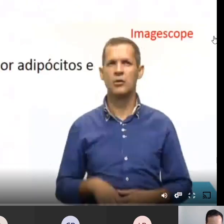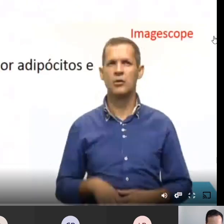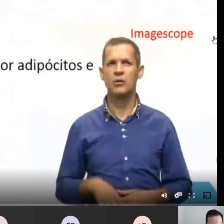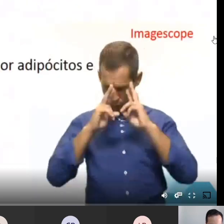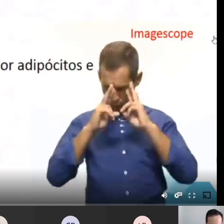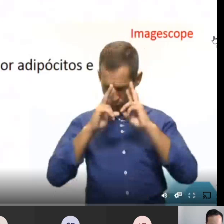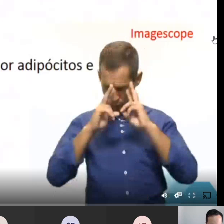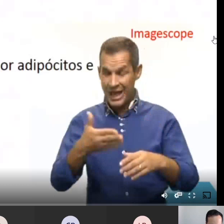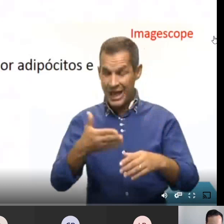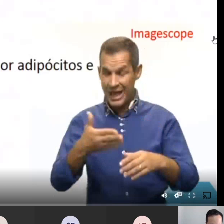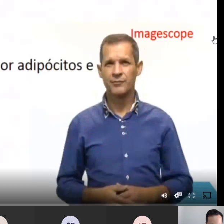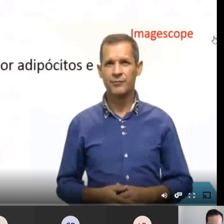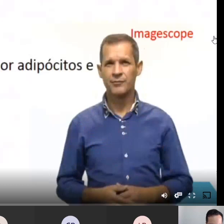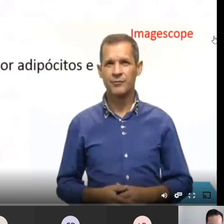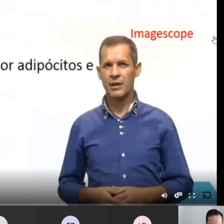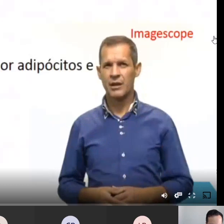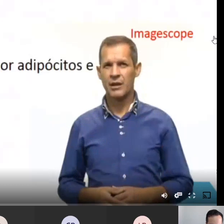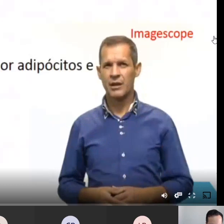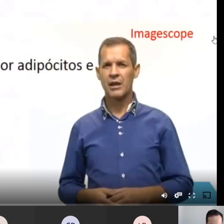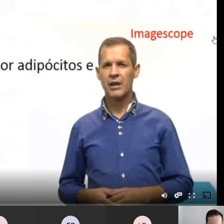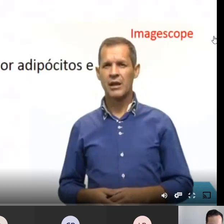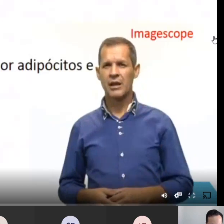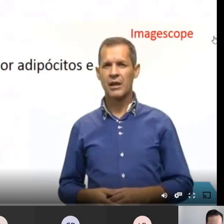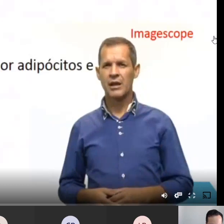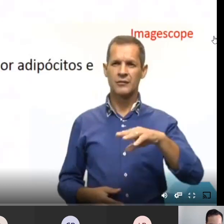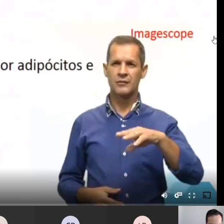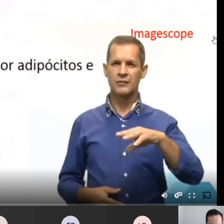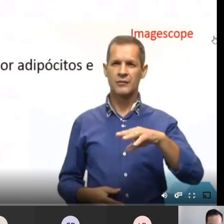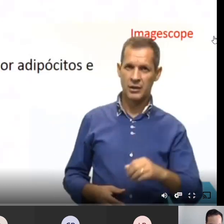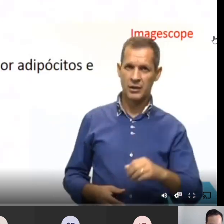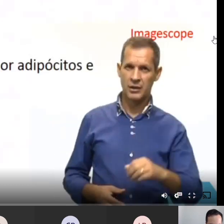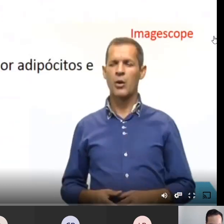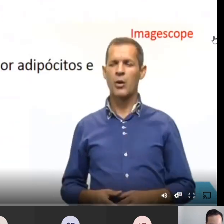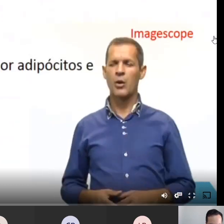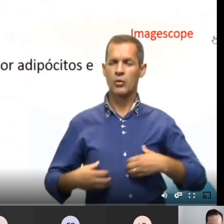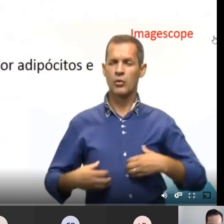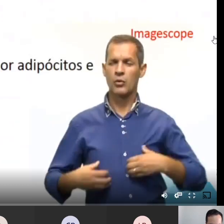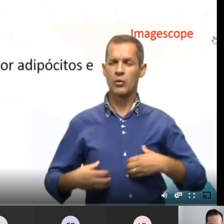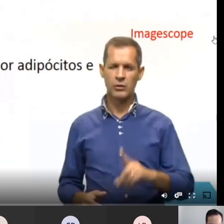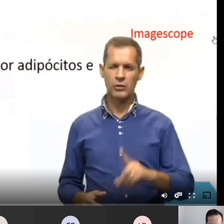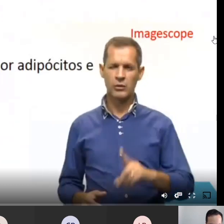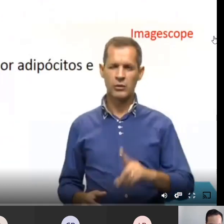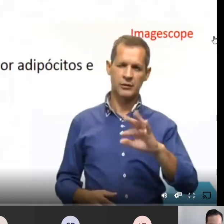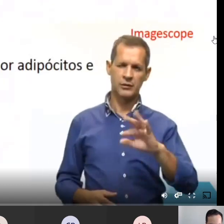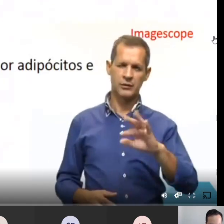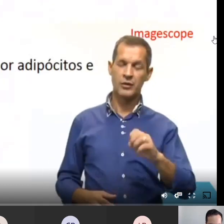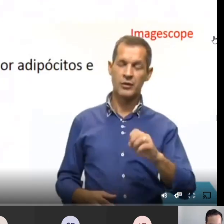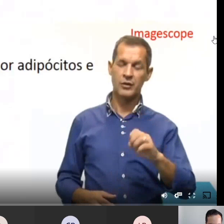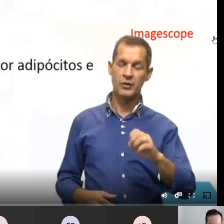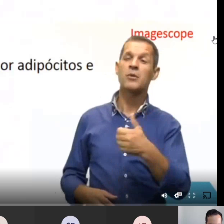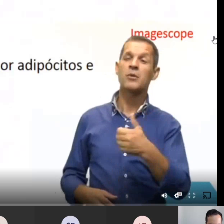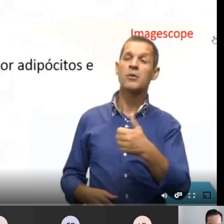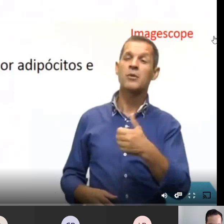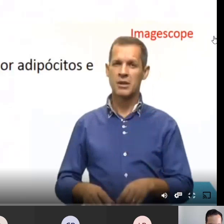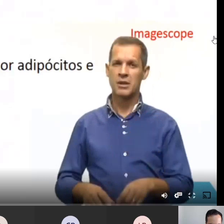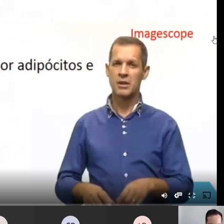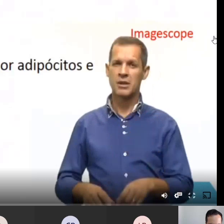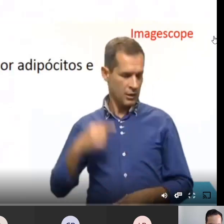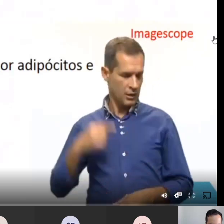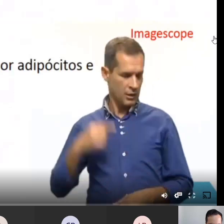vamos verificar então as lâminas do nosso órgão linfóide primário, o primeiro deles, que é a medula